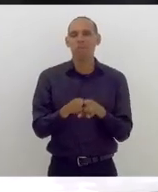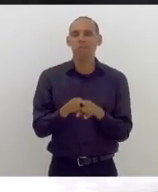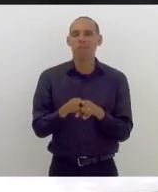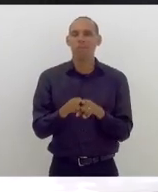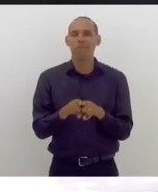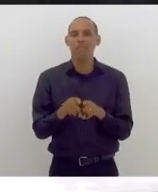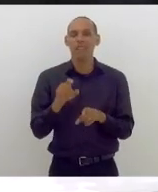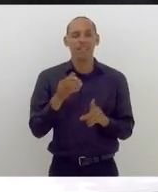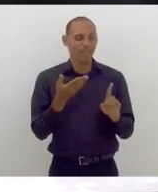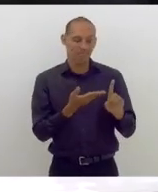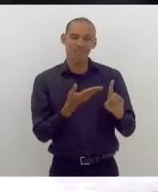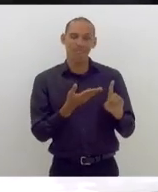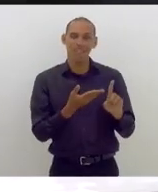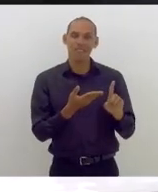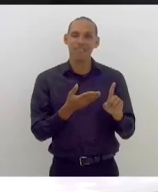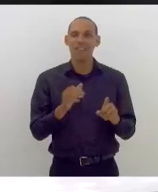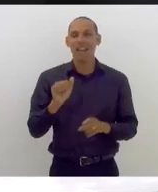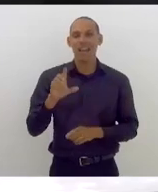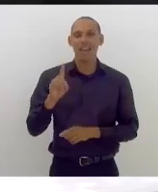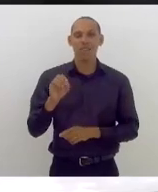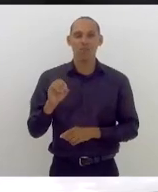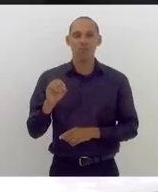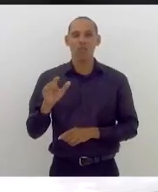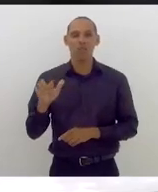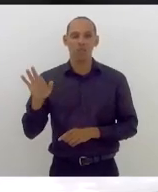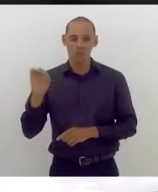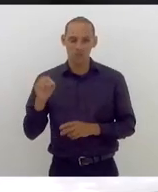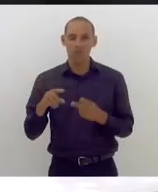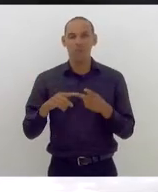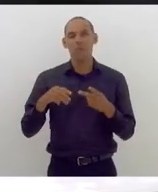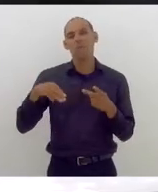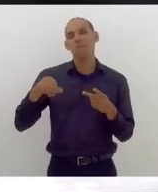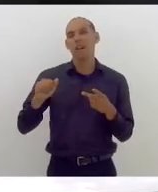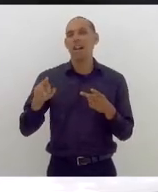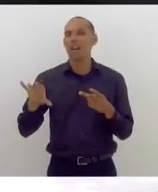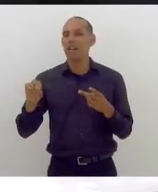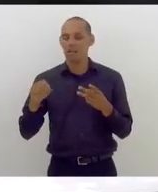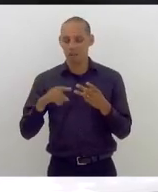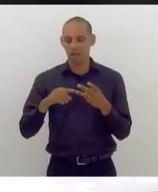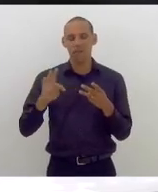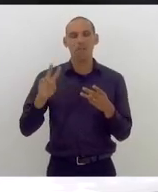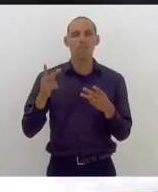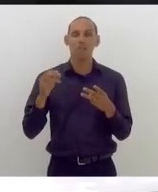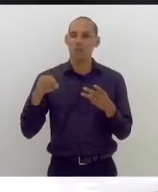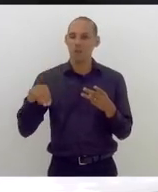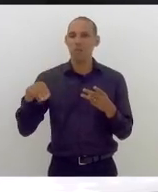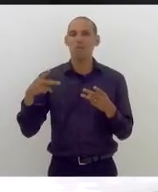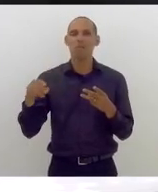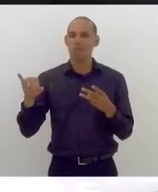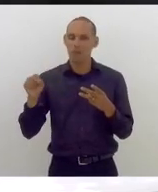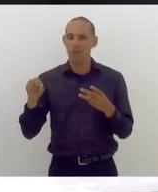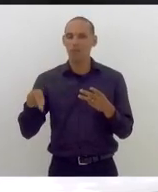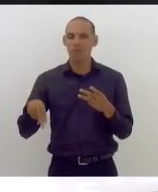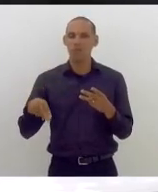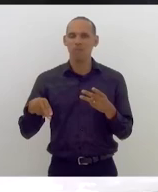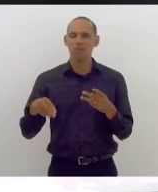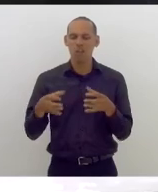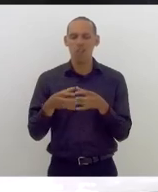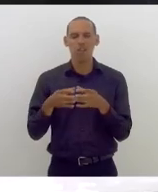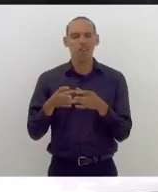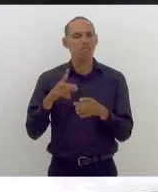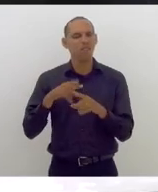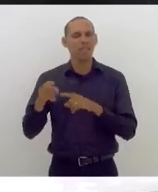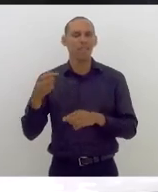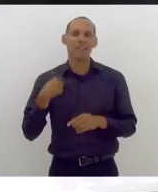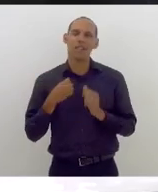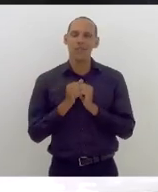nosso Adolfo, junto com o Mário, junto com o Thompson, fizeram parte desse time tão vitorioso, que eu tive a honra também de fazer parte. E aí